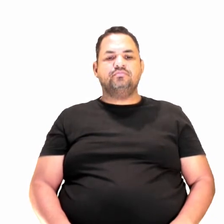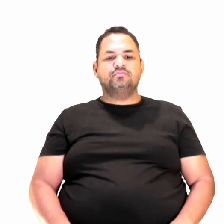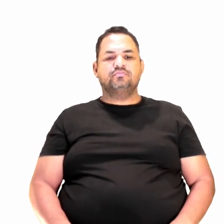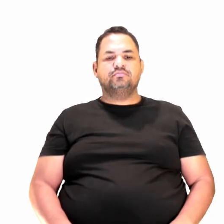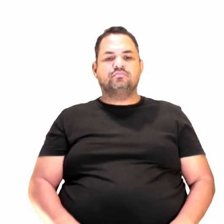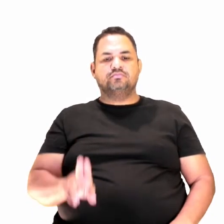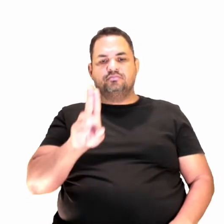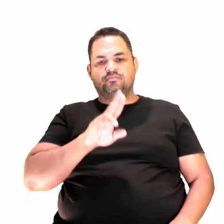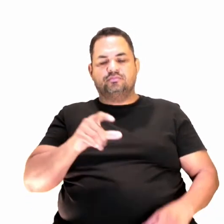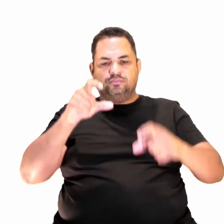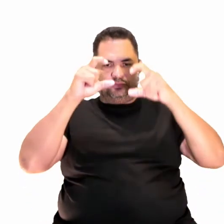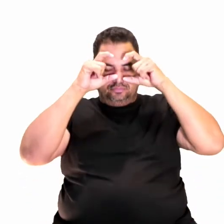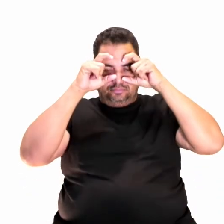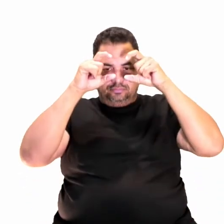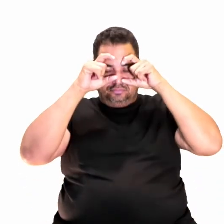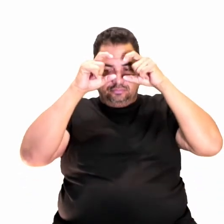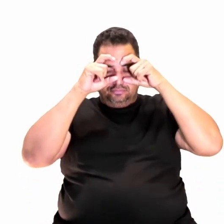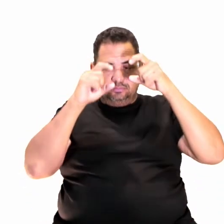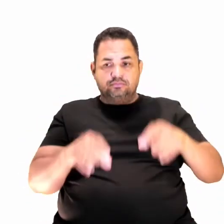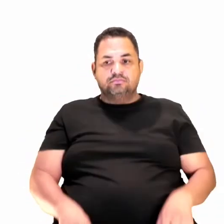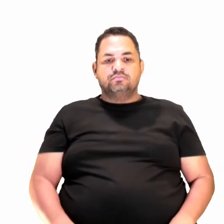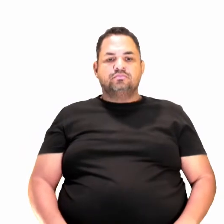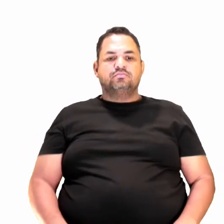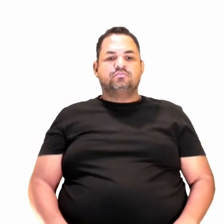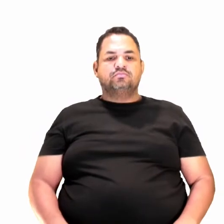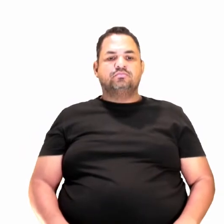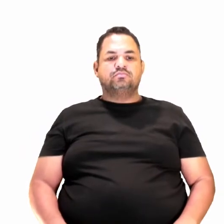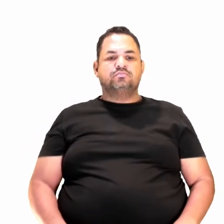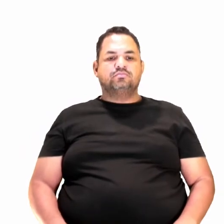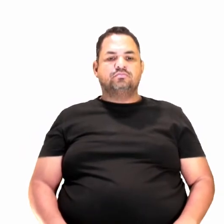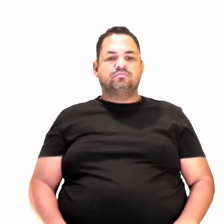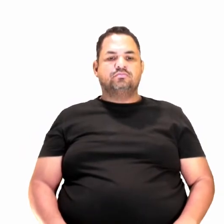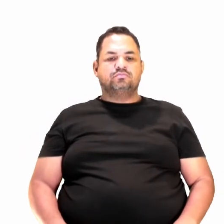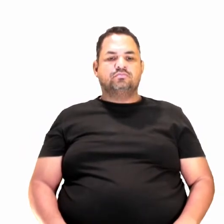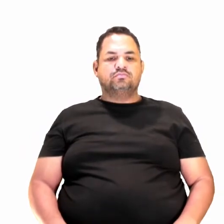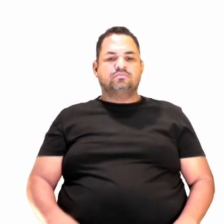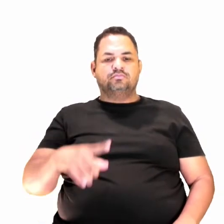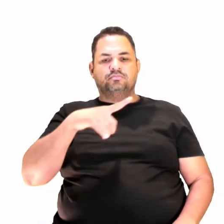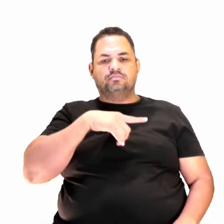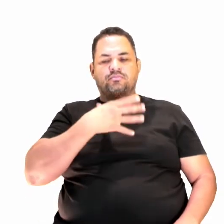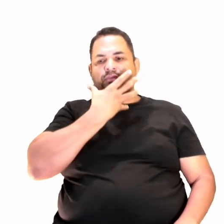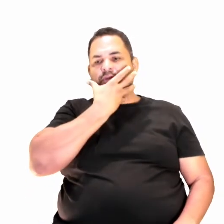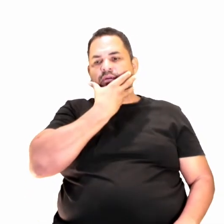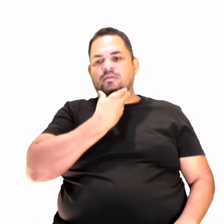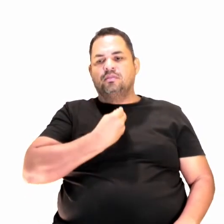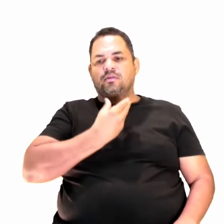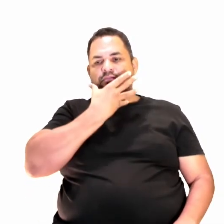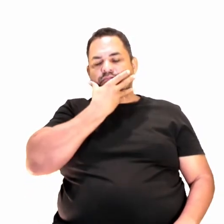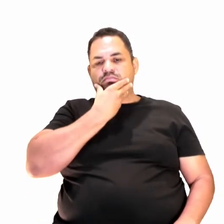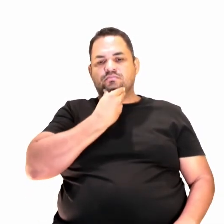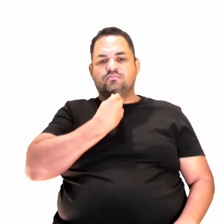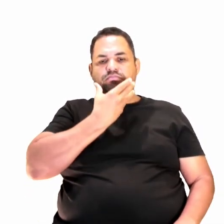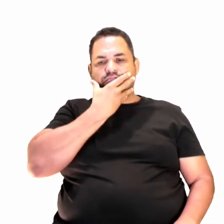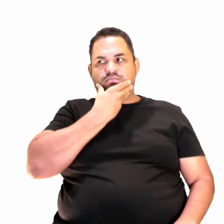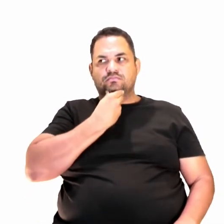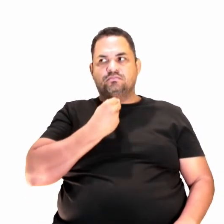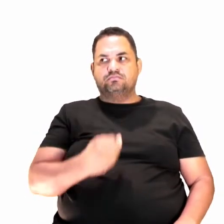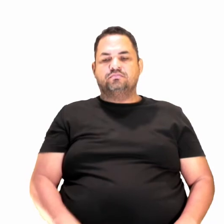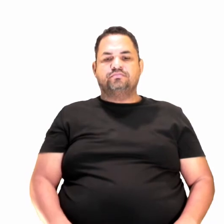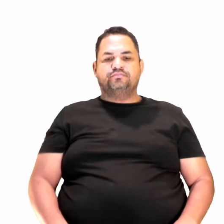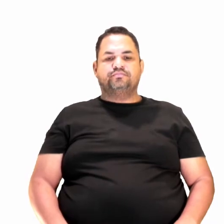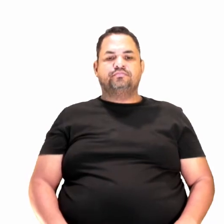se uma pessoa tem bigode, dizemos mustache. E se ela tem sardas, freckles. Muito